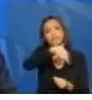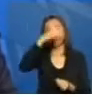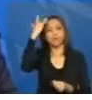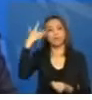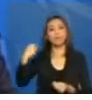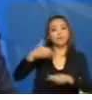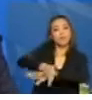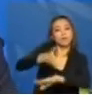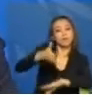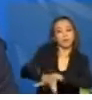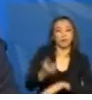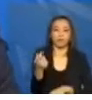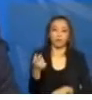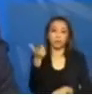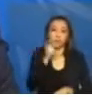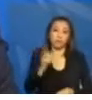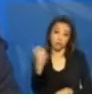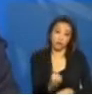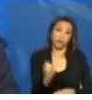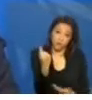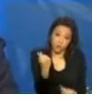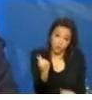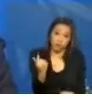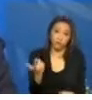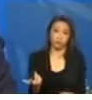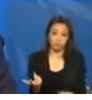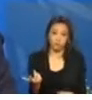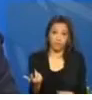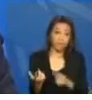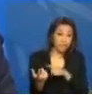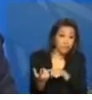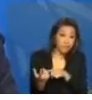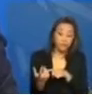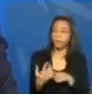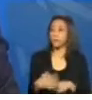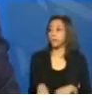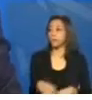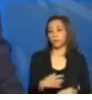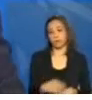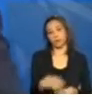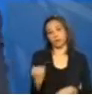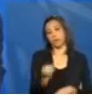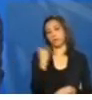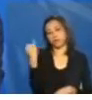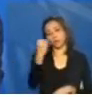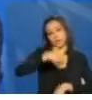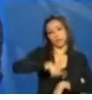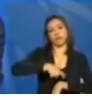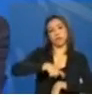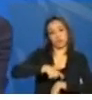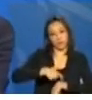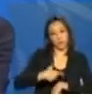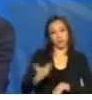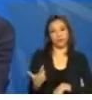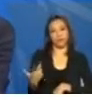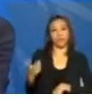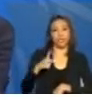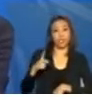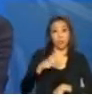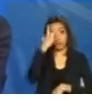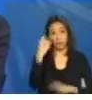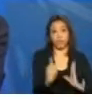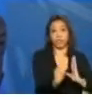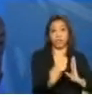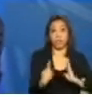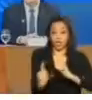acessar esses recursos que são fundamentais no momento onde nós temos quer o isolamento,